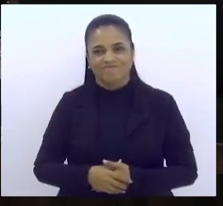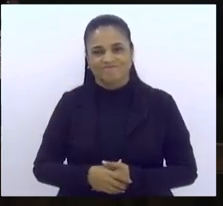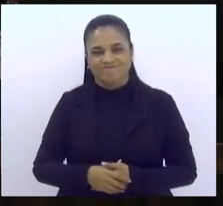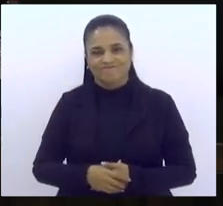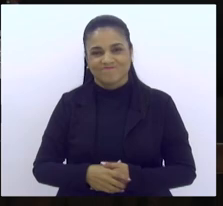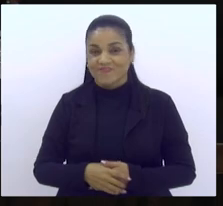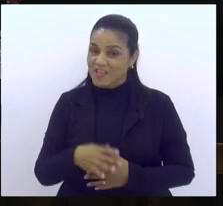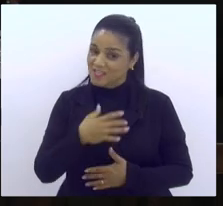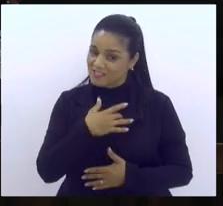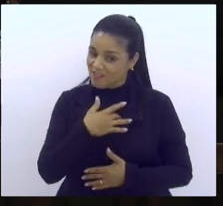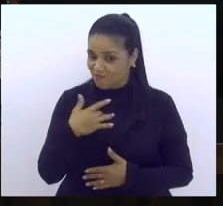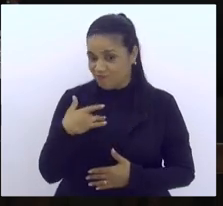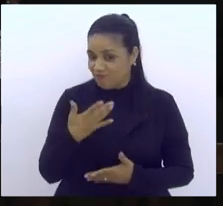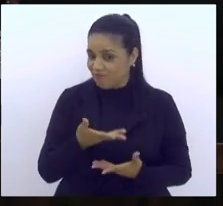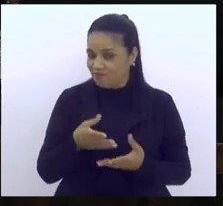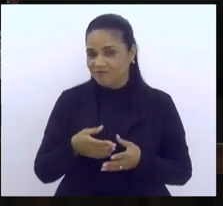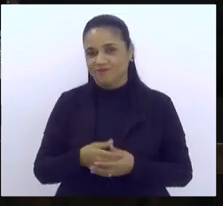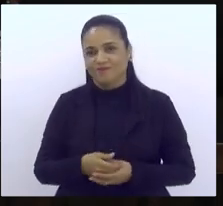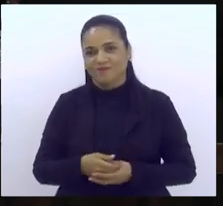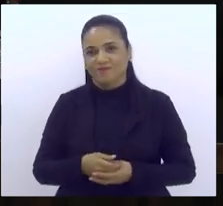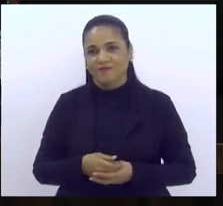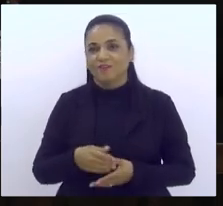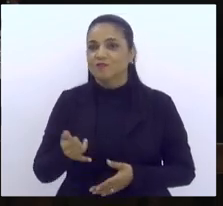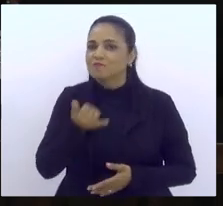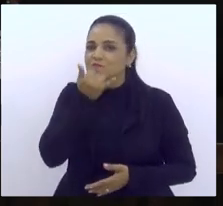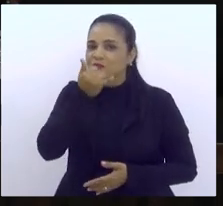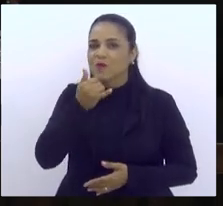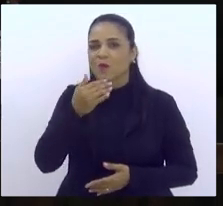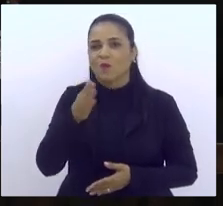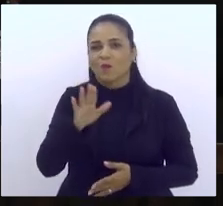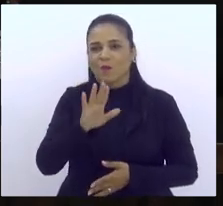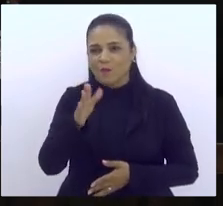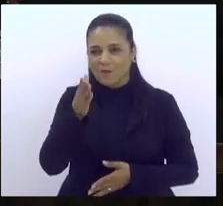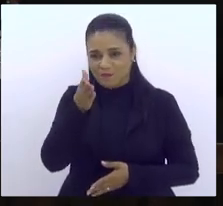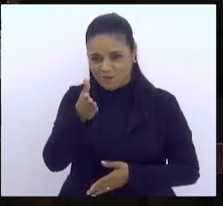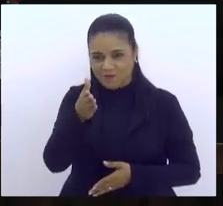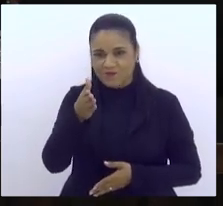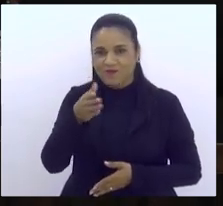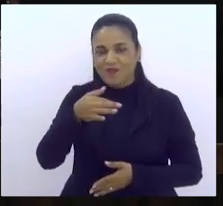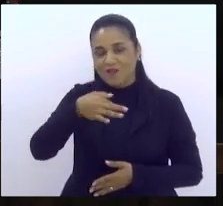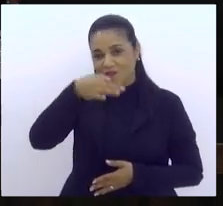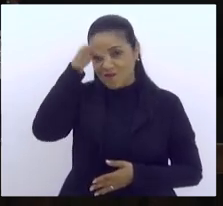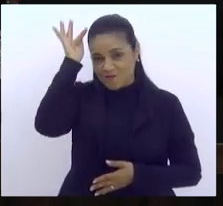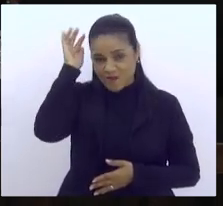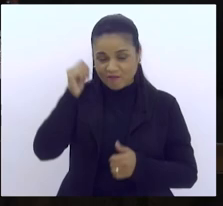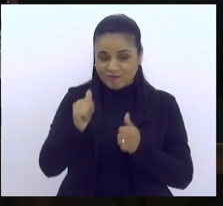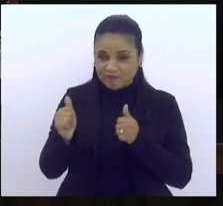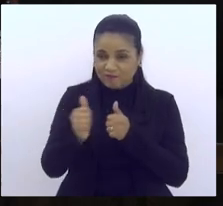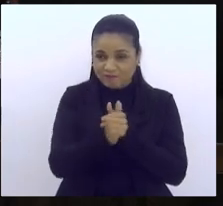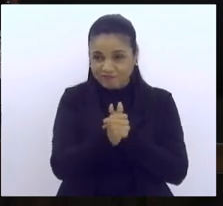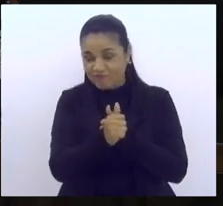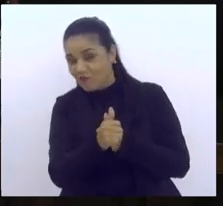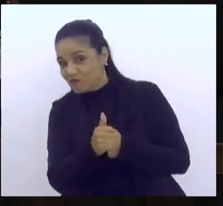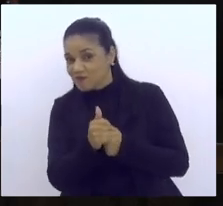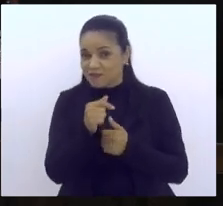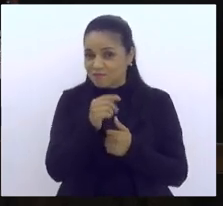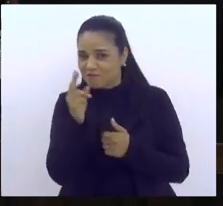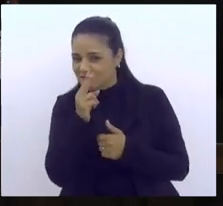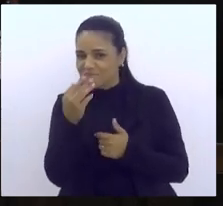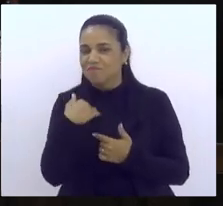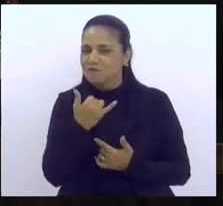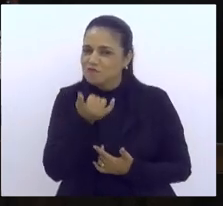Marta, perdão. É que Flávio estava na sua frente, eu ainda fiz assim com... Me